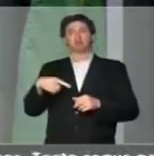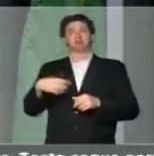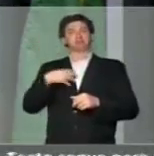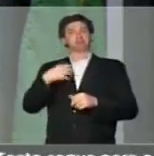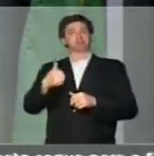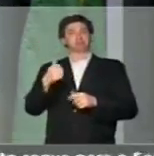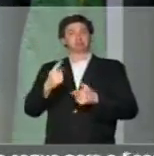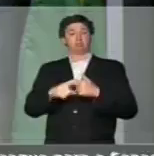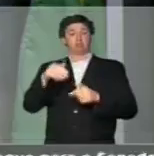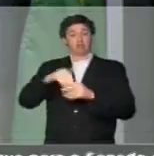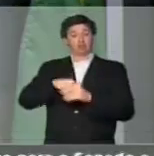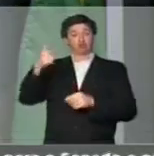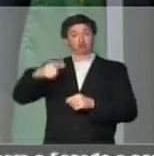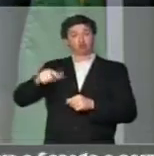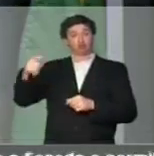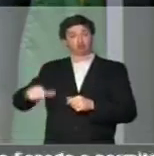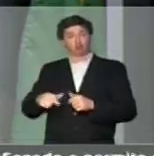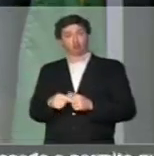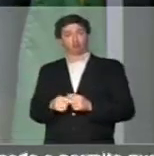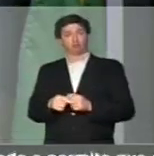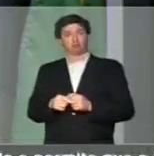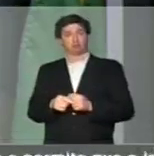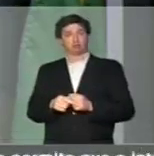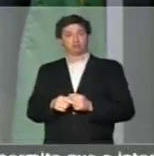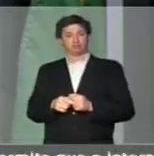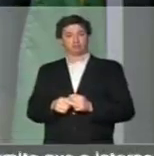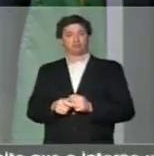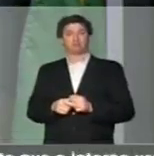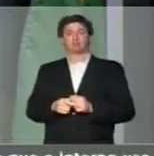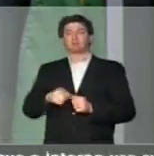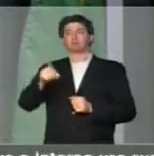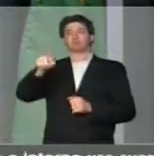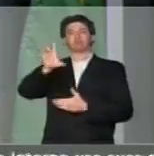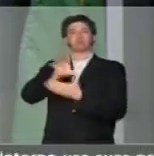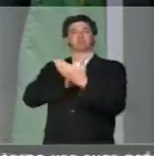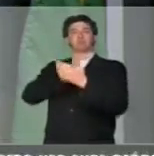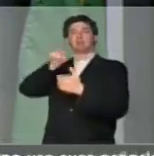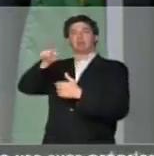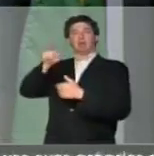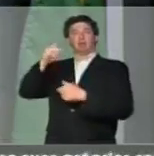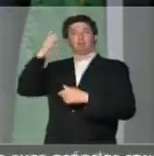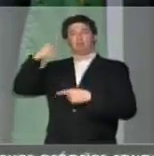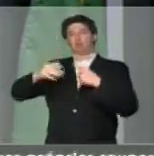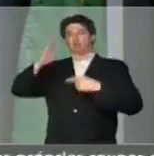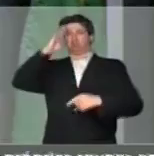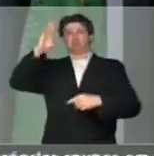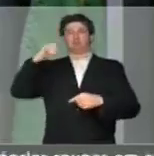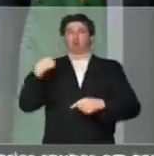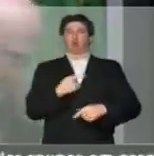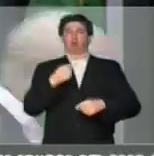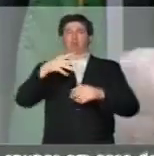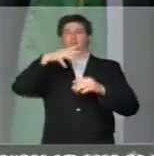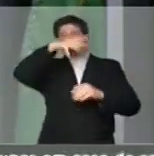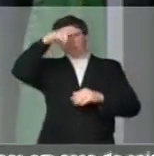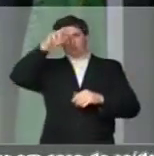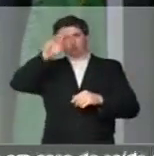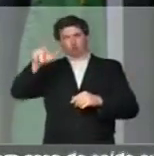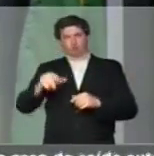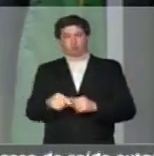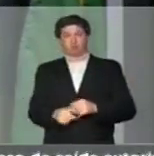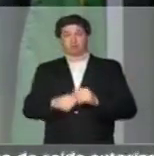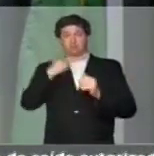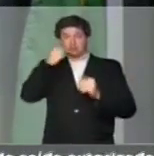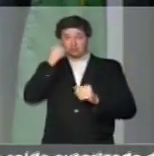pois o reelegeu e o tinha como uma das suas figuras políticas. Este